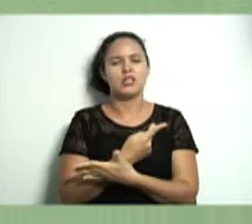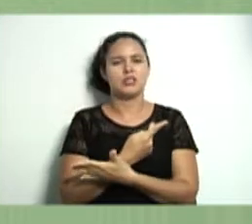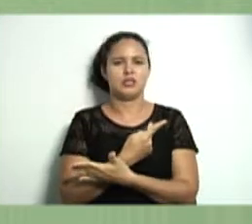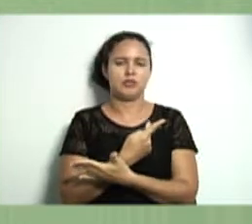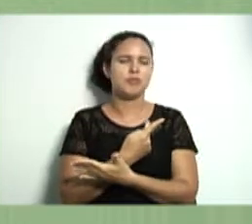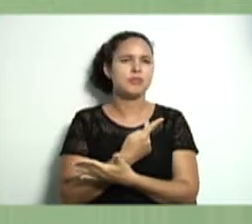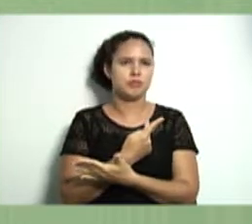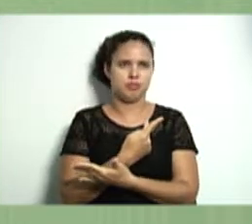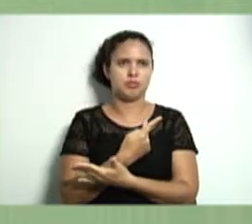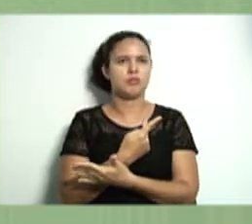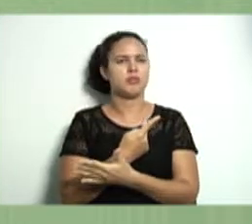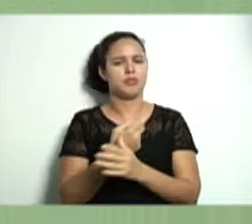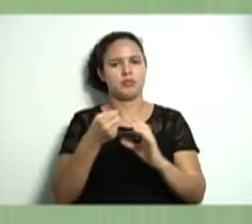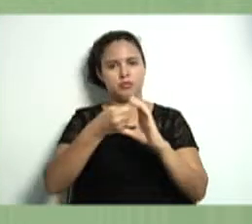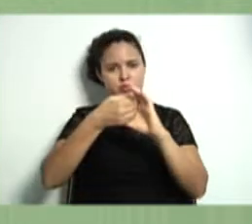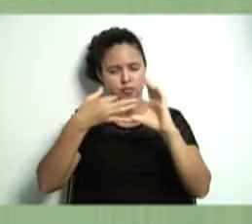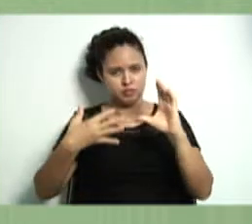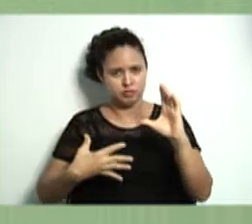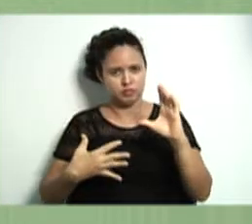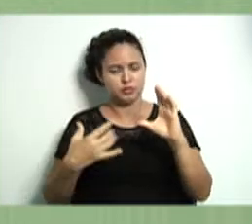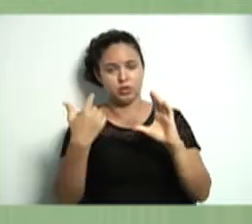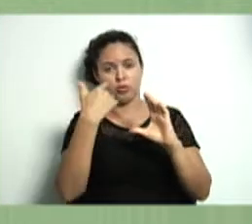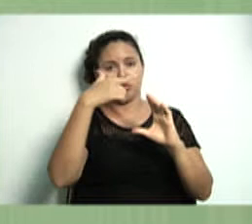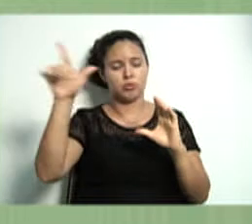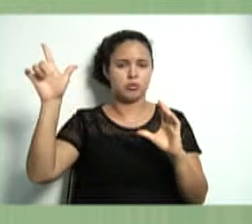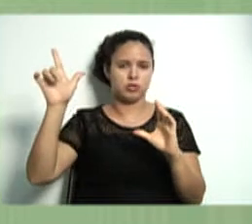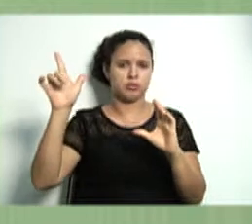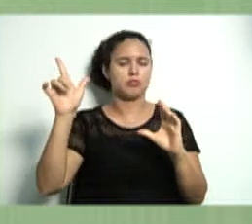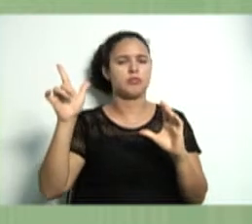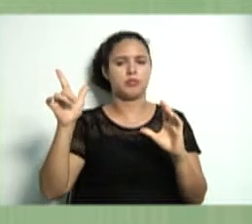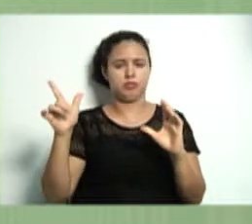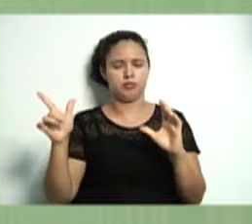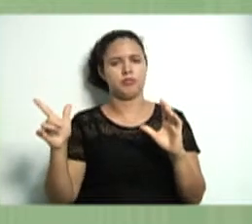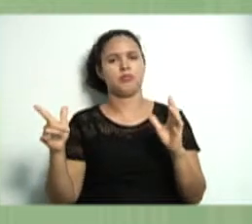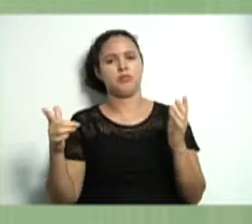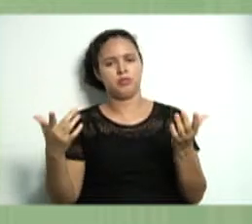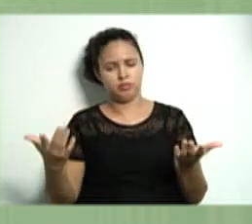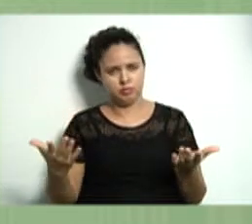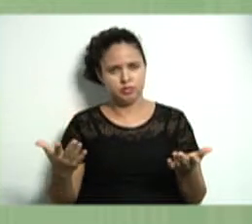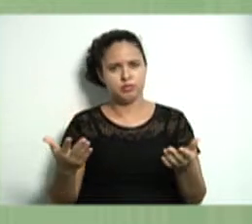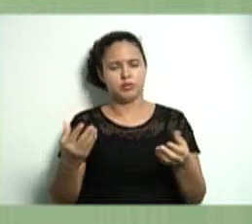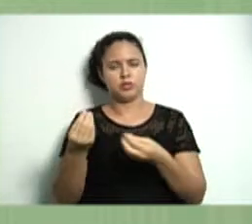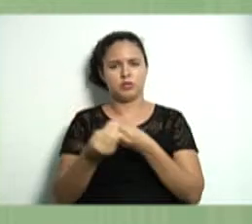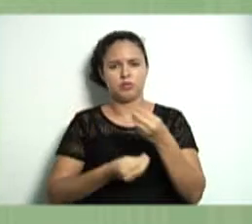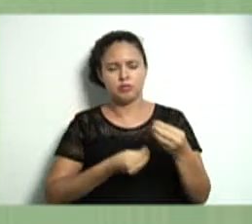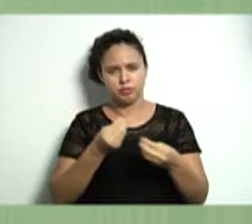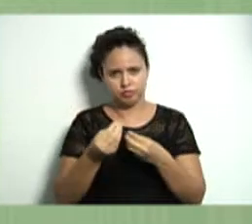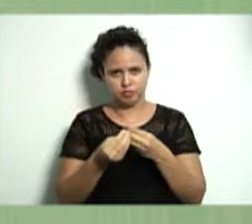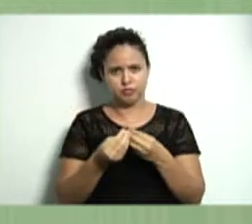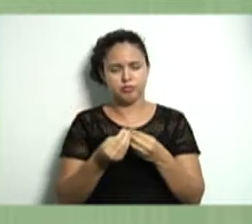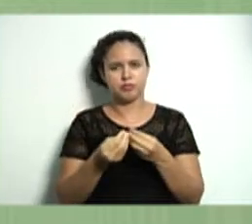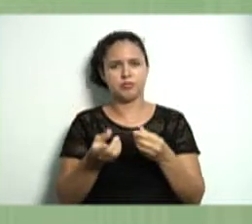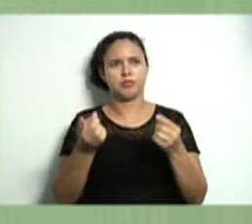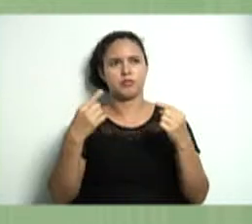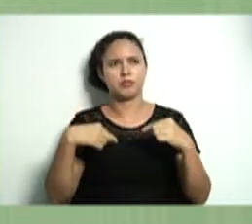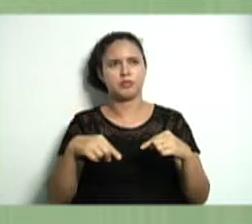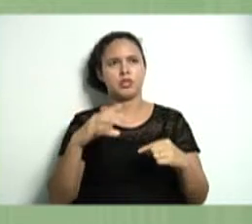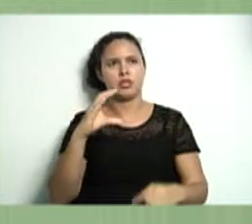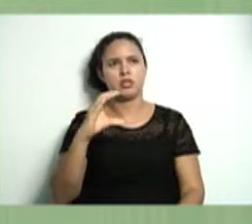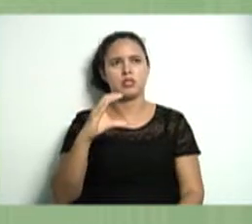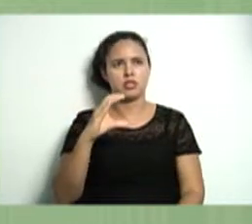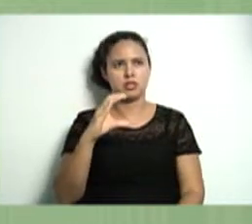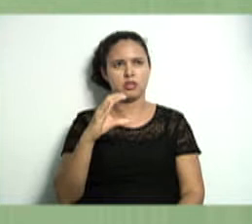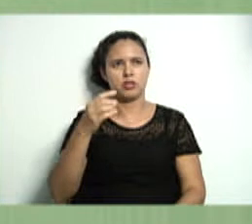essas aqui são características recentes do trabalho, não são características do modo de produção. Então, a letra